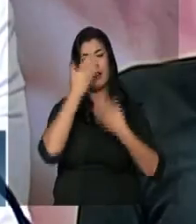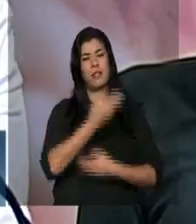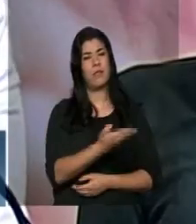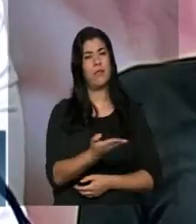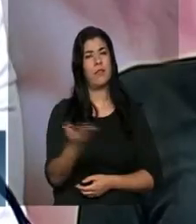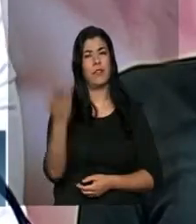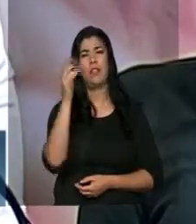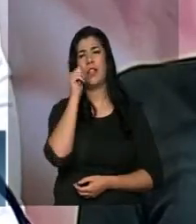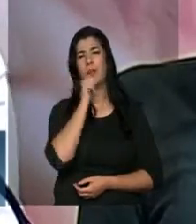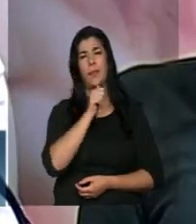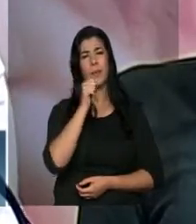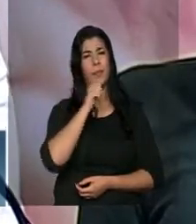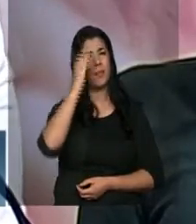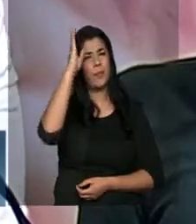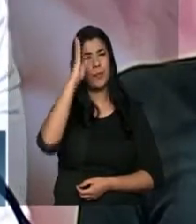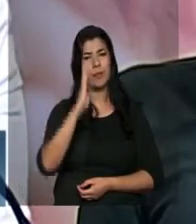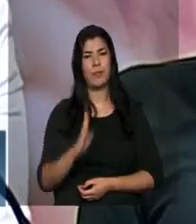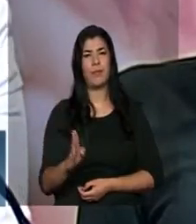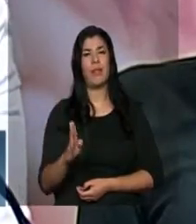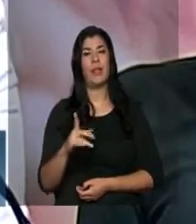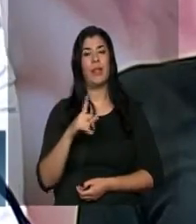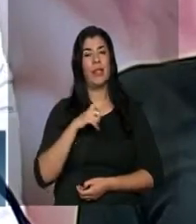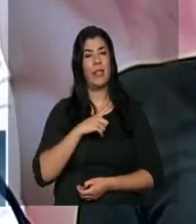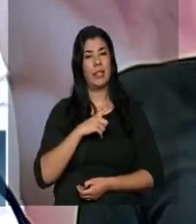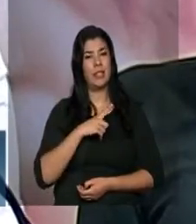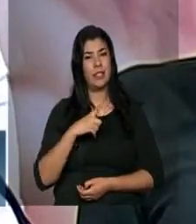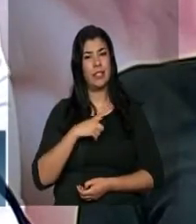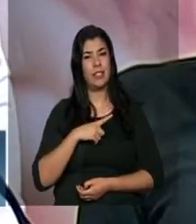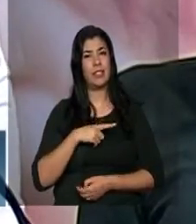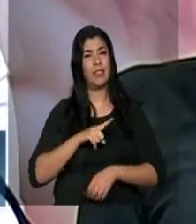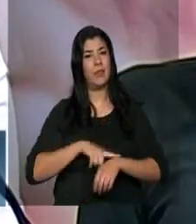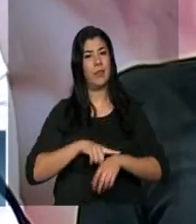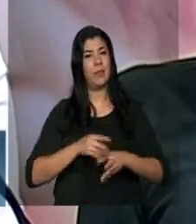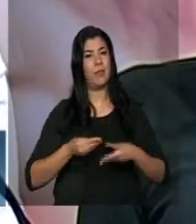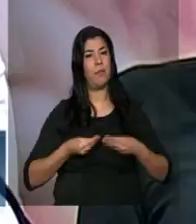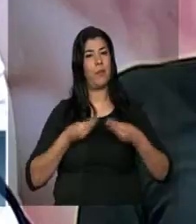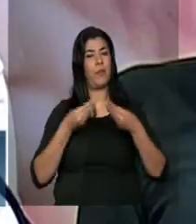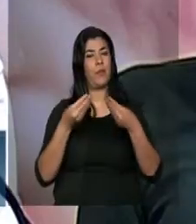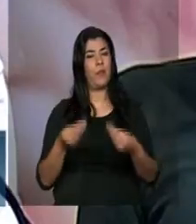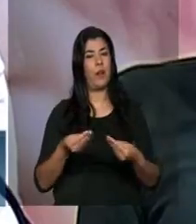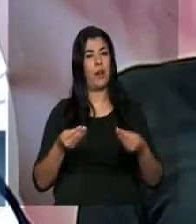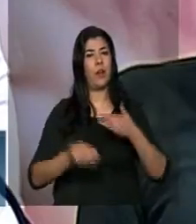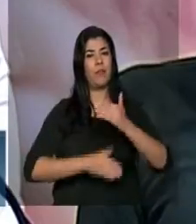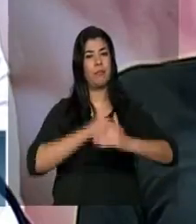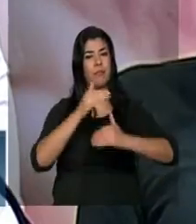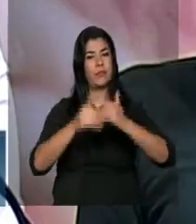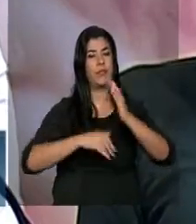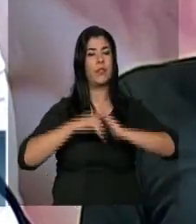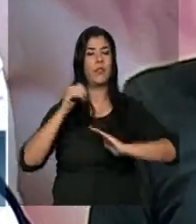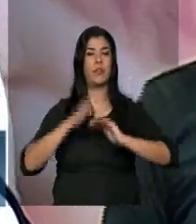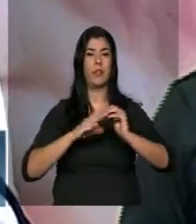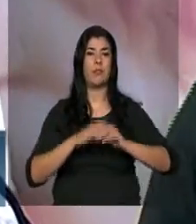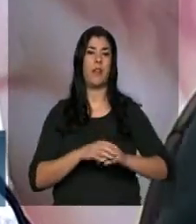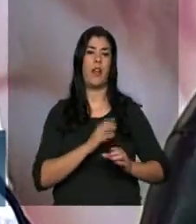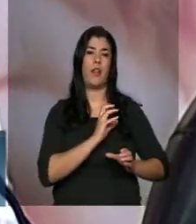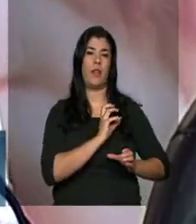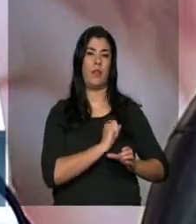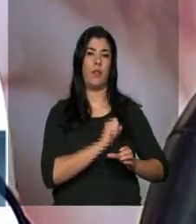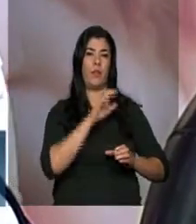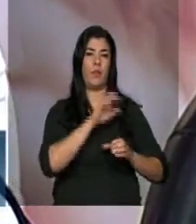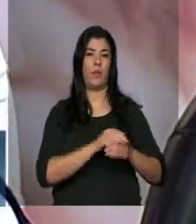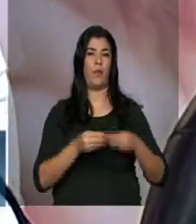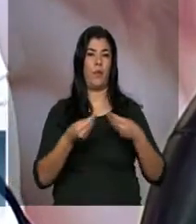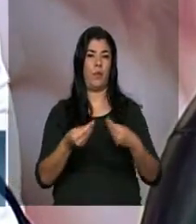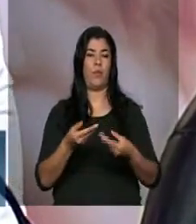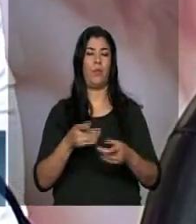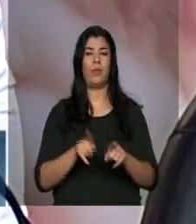mulheres brasileiras que dedicam parte do seu tempo para o desenvolvimento, né, dessa ação fundamental. Quando Maria Paula estava